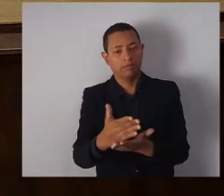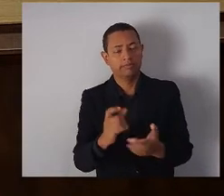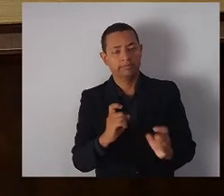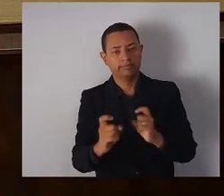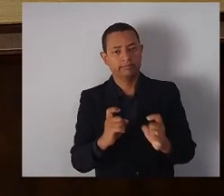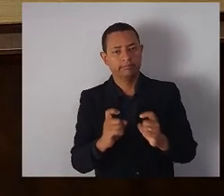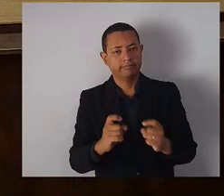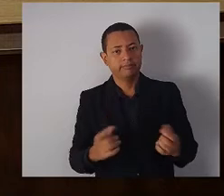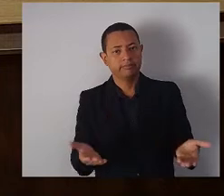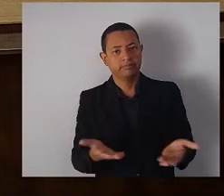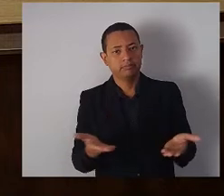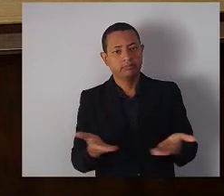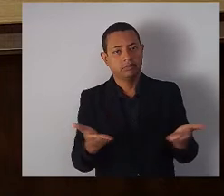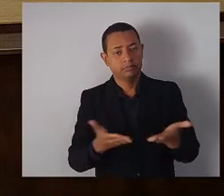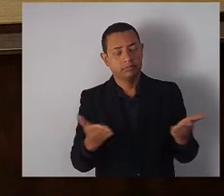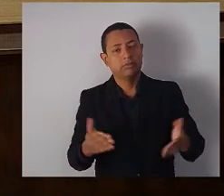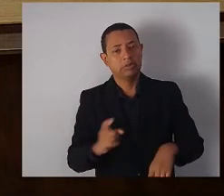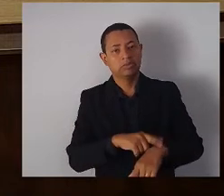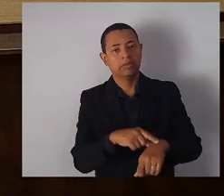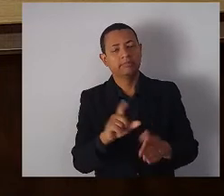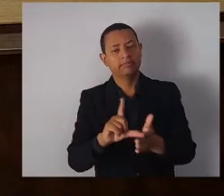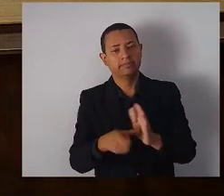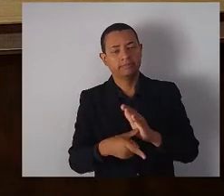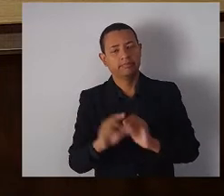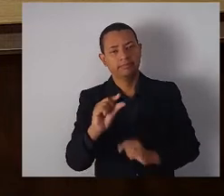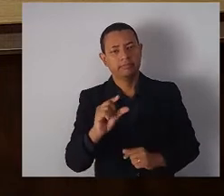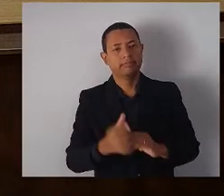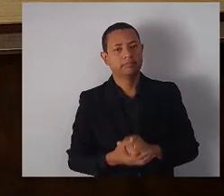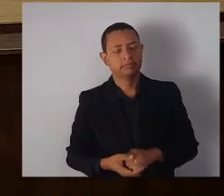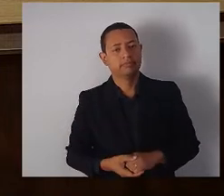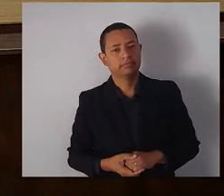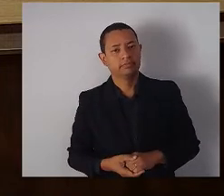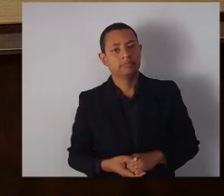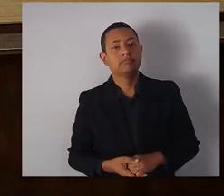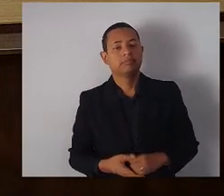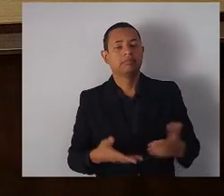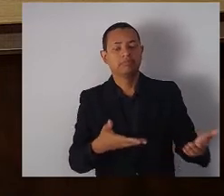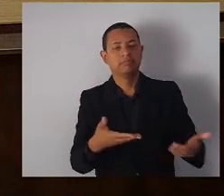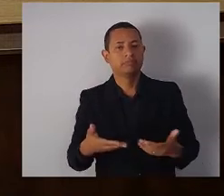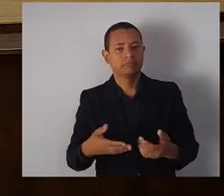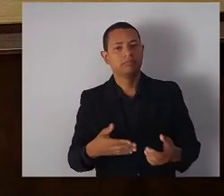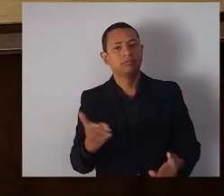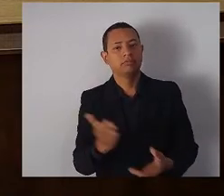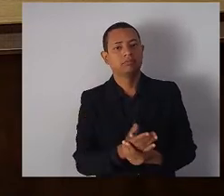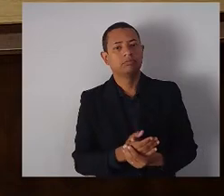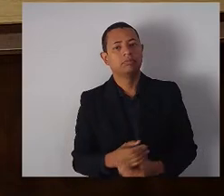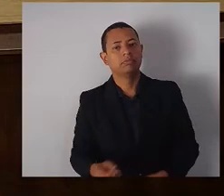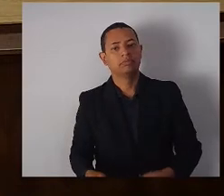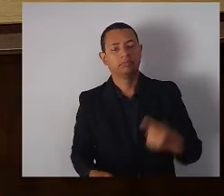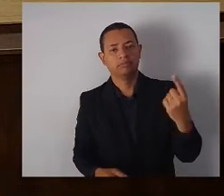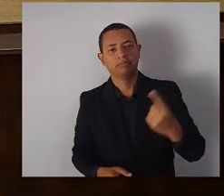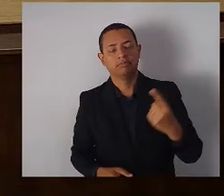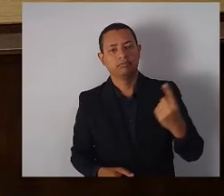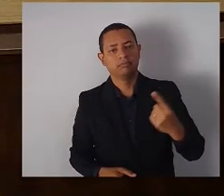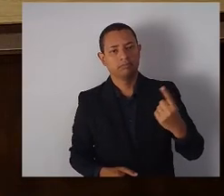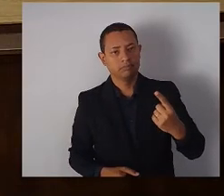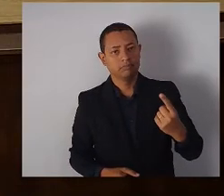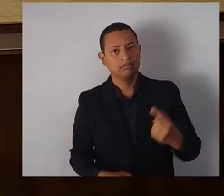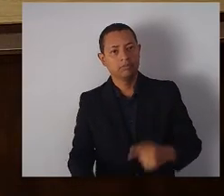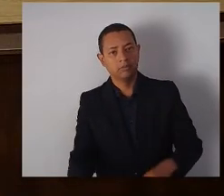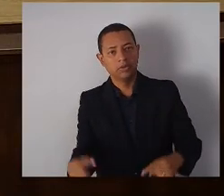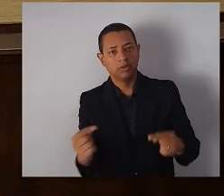gente já está um pouco atrasado. Eu chamo a julgamento o primeiro processo. Trata-se de uma ação